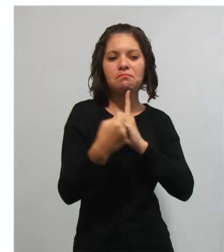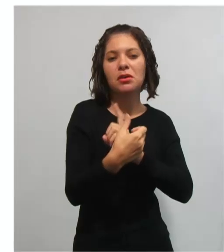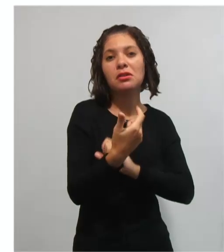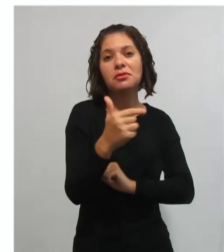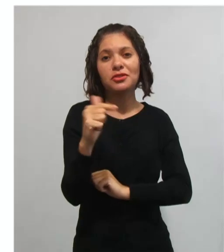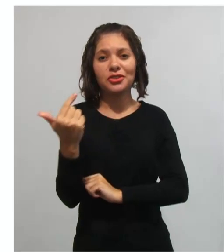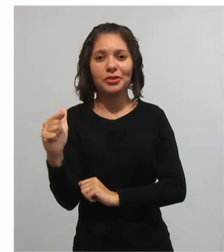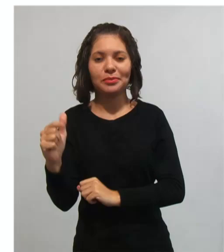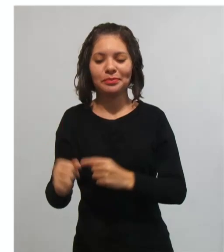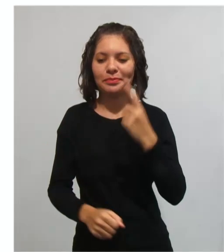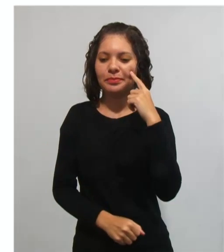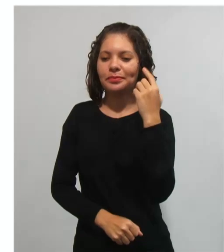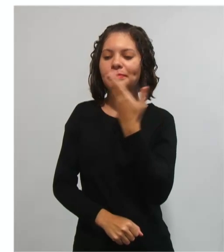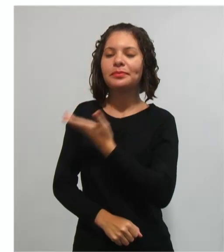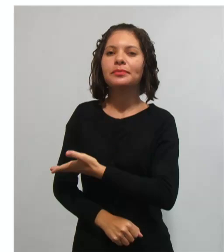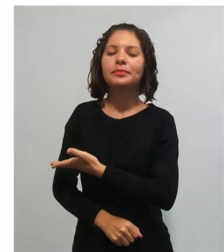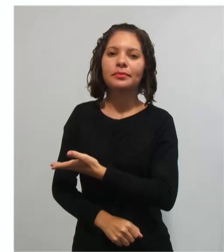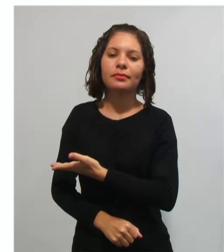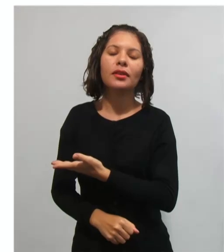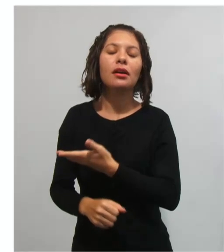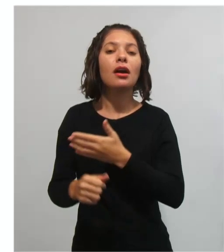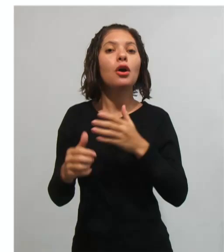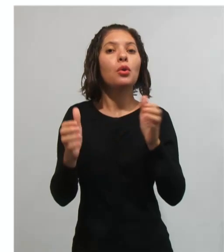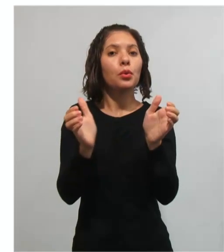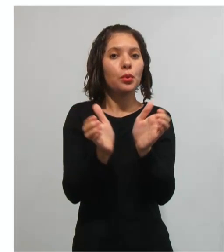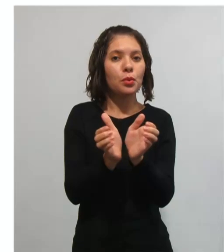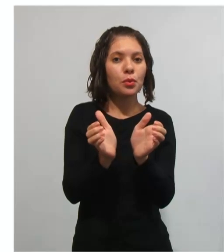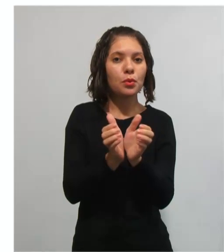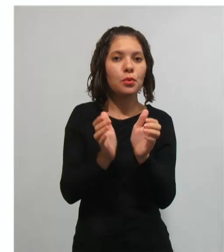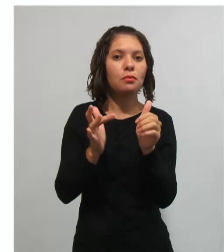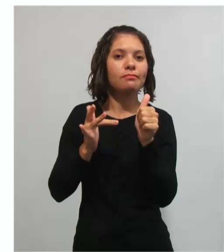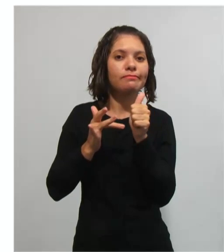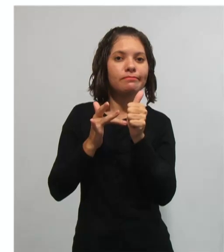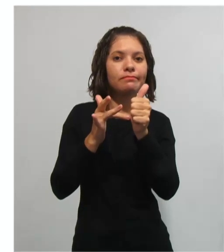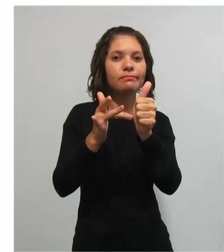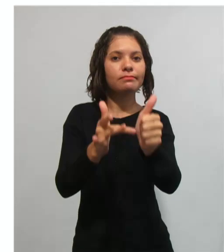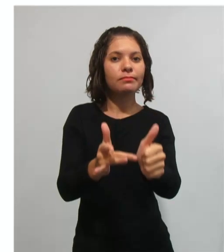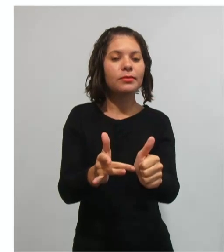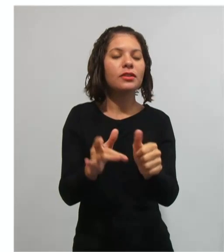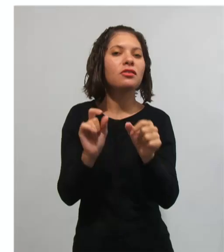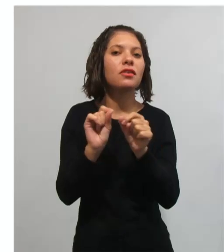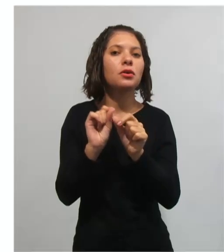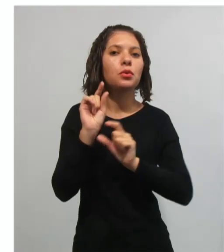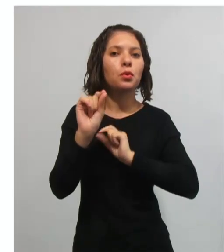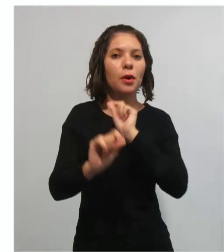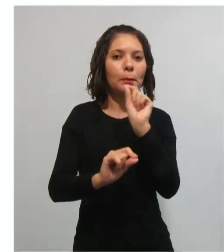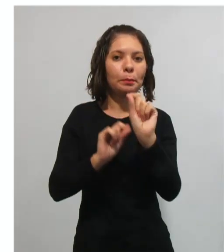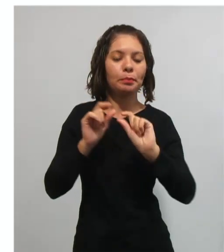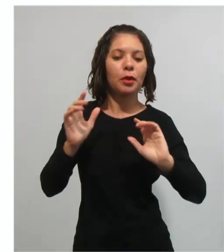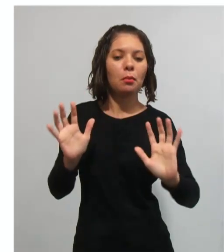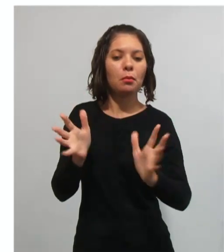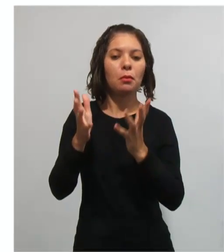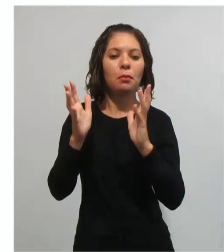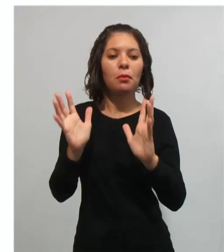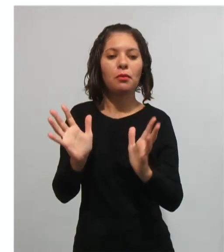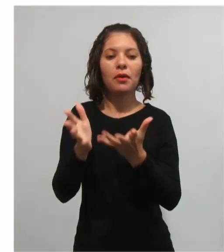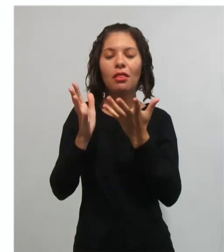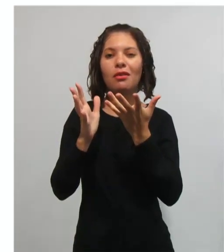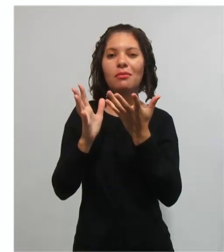gente vivenciou. Desde eles chegaram aqui em 1549 e foram expulsos somente em 1700. Então, tiveram todo esse período